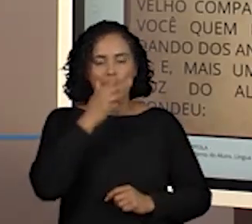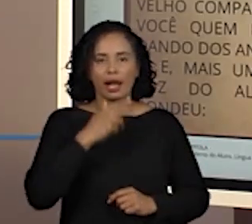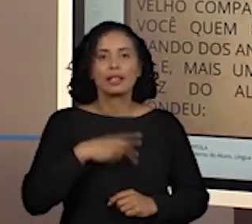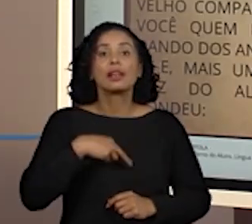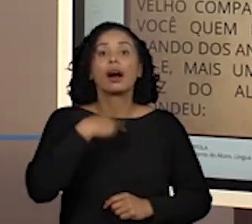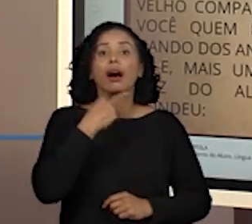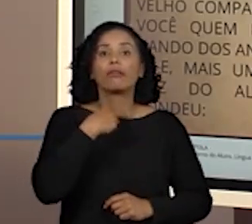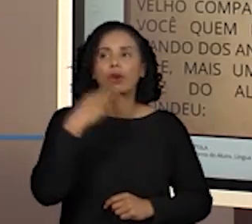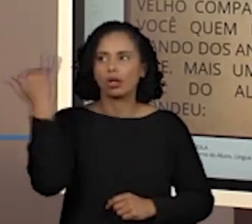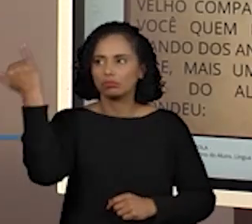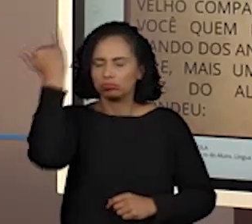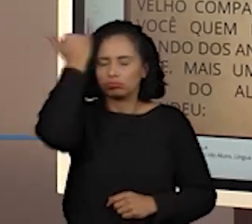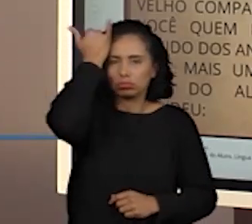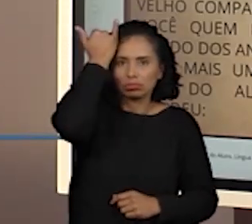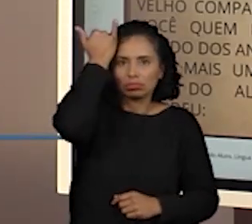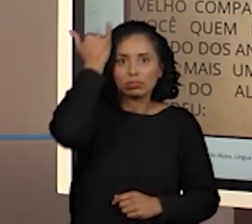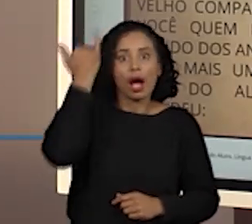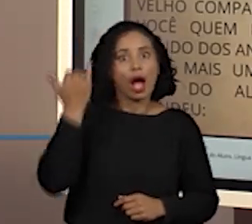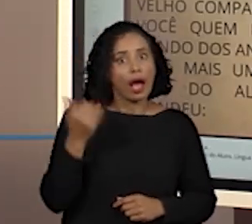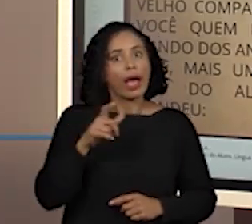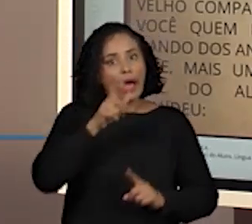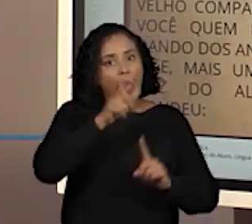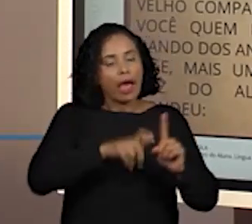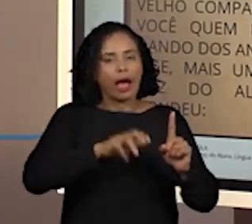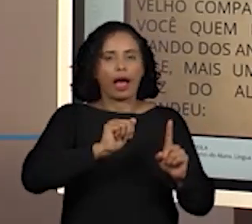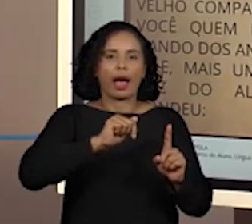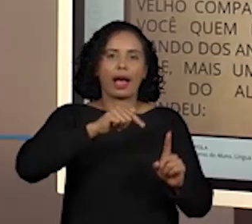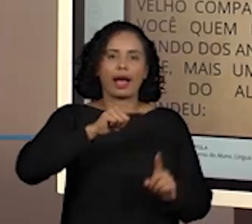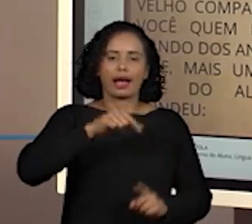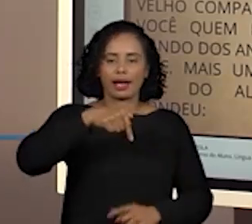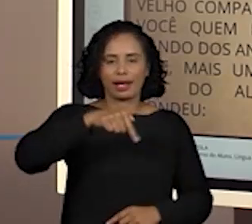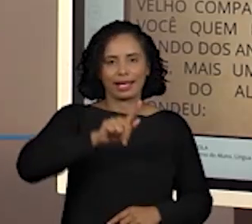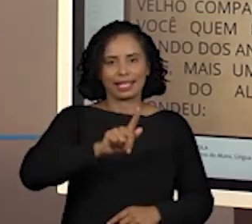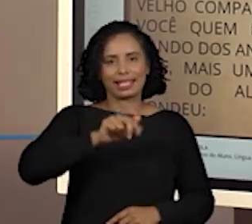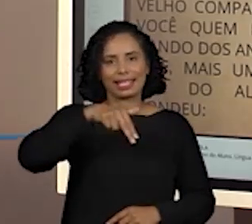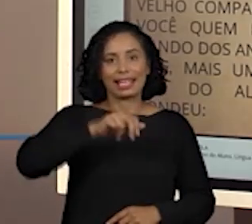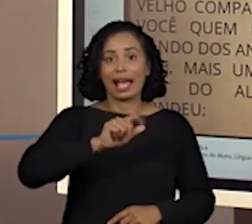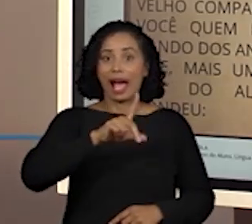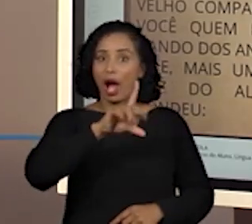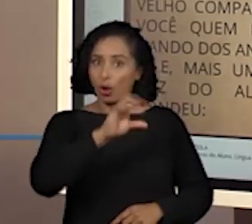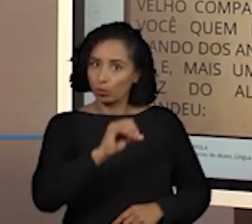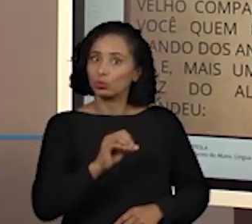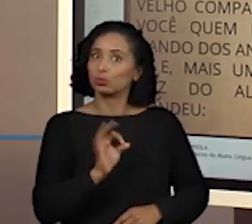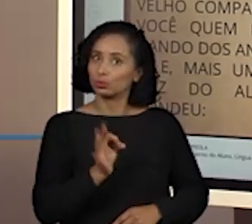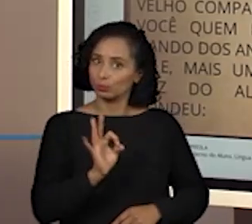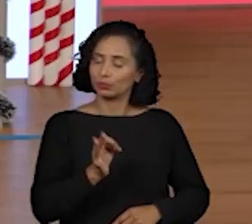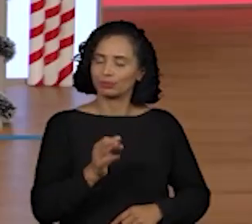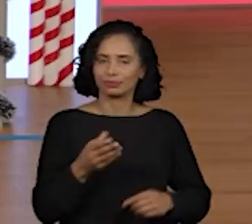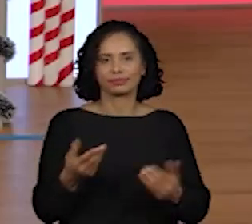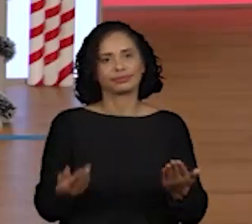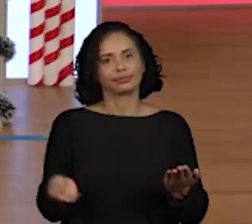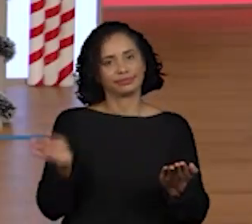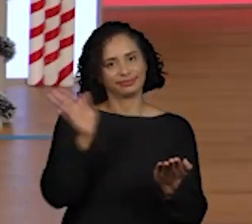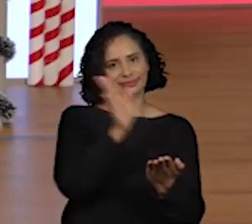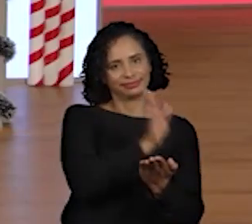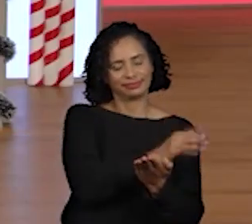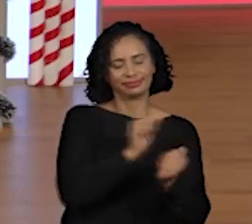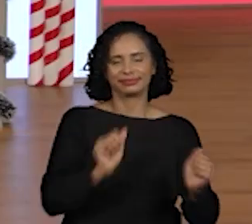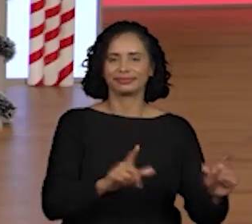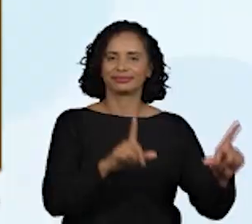que cuidava dos animais, de certa forma. Vamos à página seguinte, virando a página.